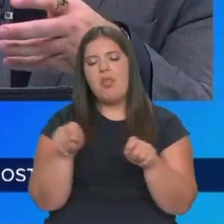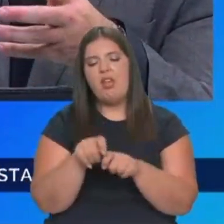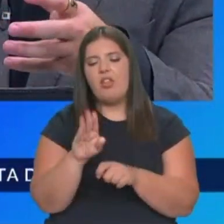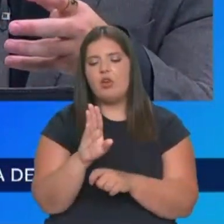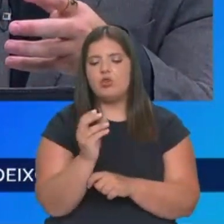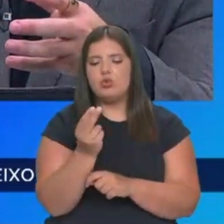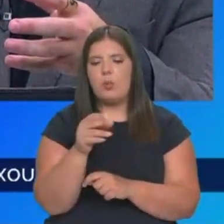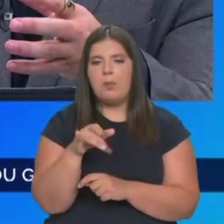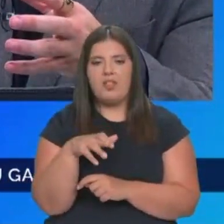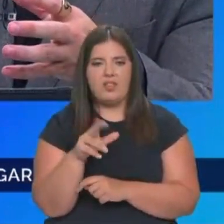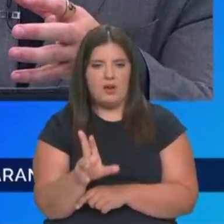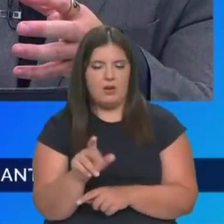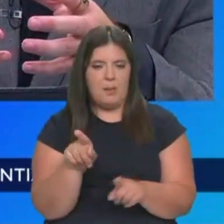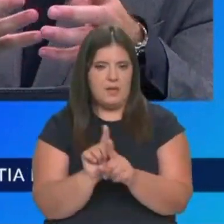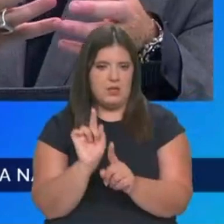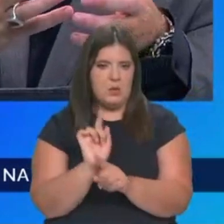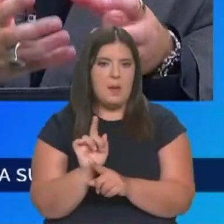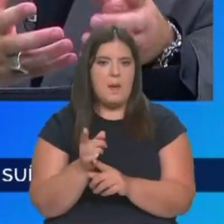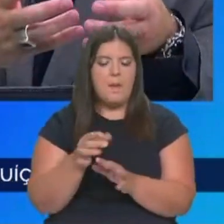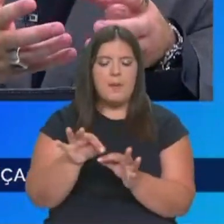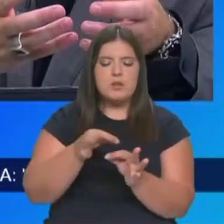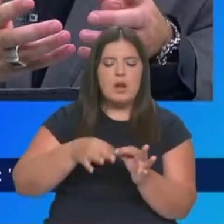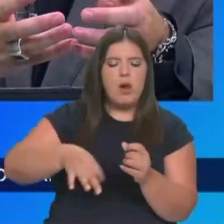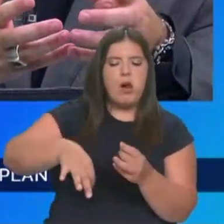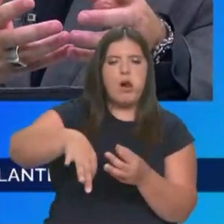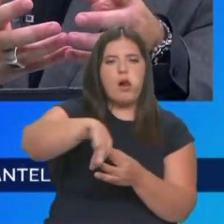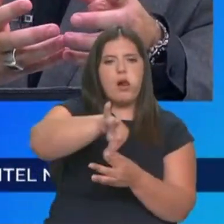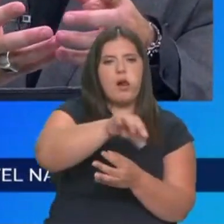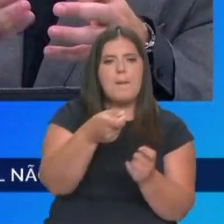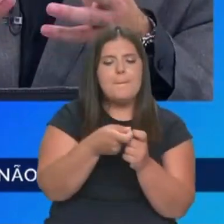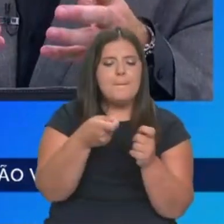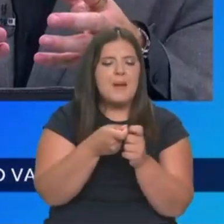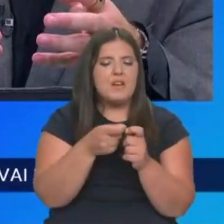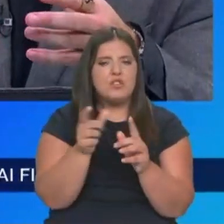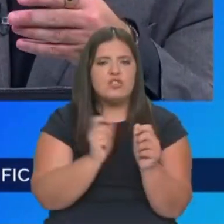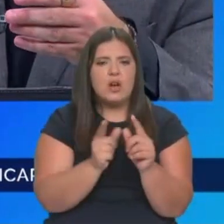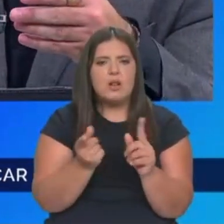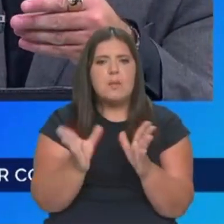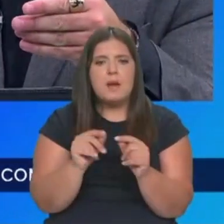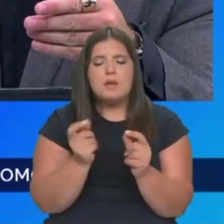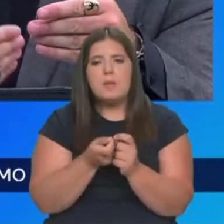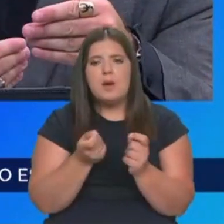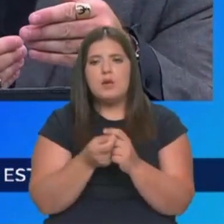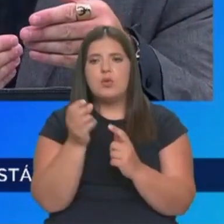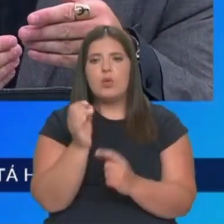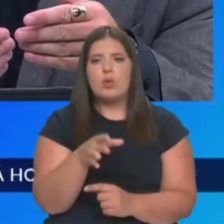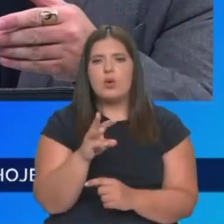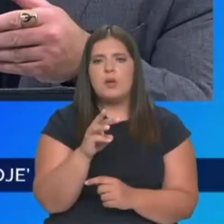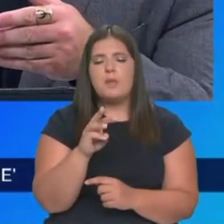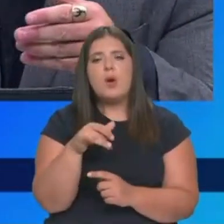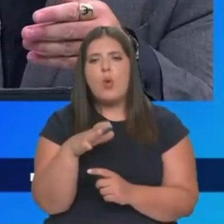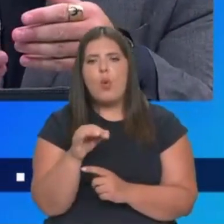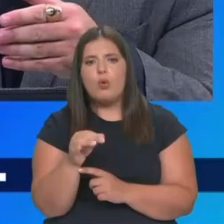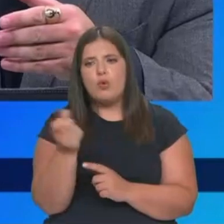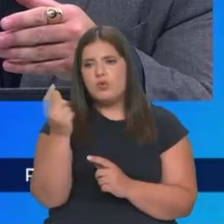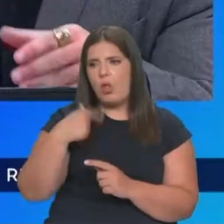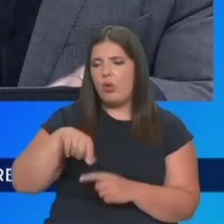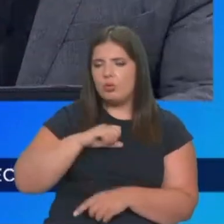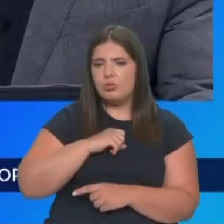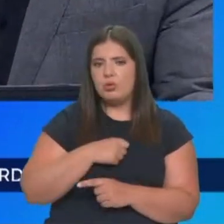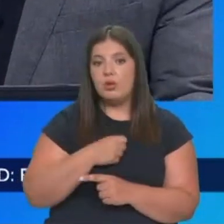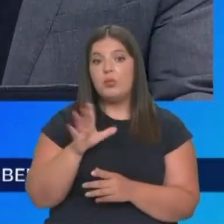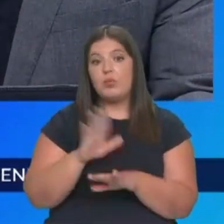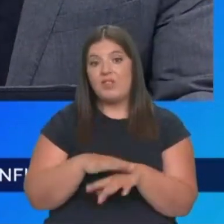Júpiter, da constituição de Júpiter, mas que orbitam muito próximo das suas estrelas. Até muito mais próximo do que Mercúrio orbita o nosso Sol. Daí Júpiteres